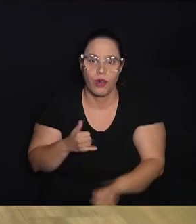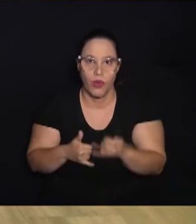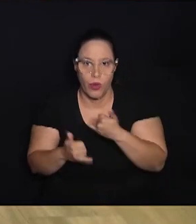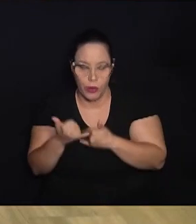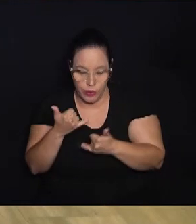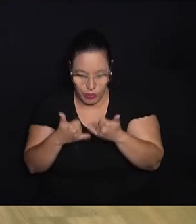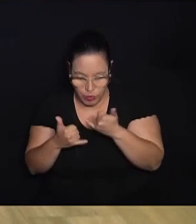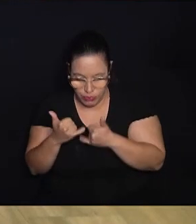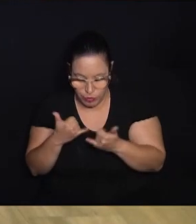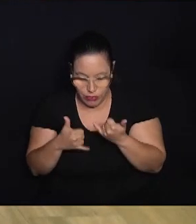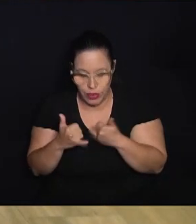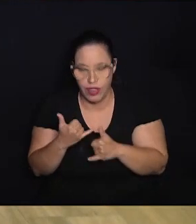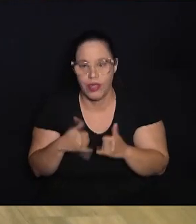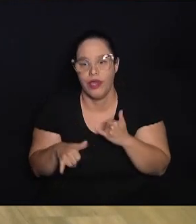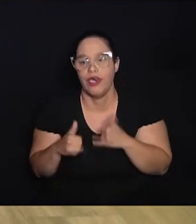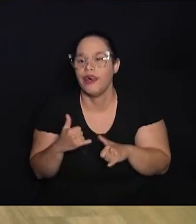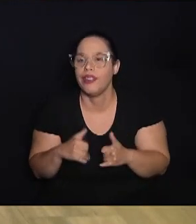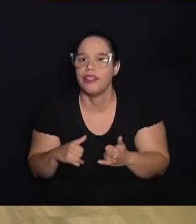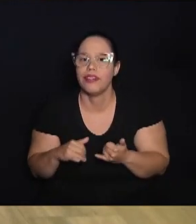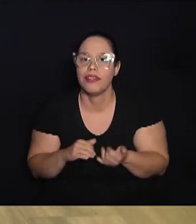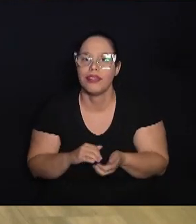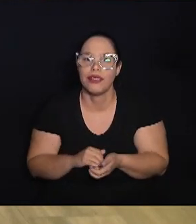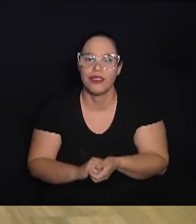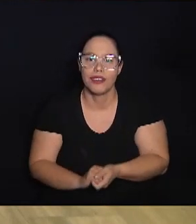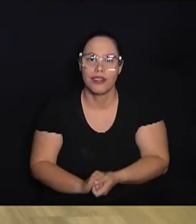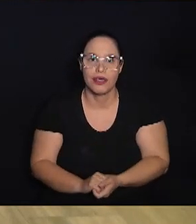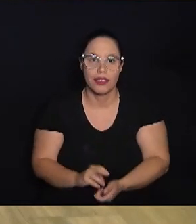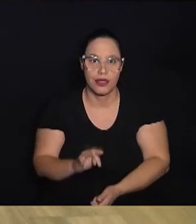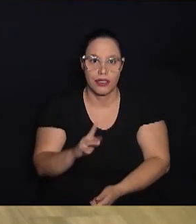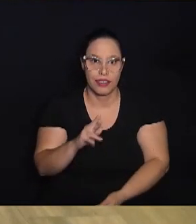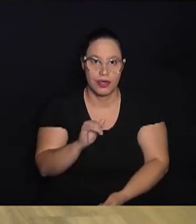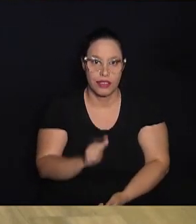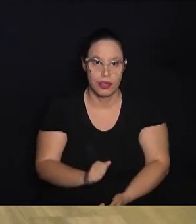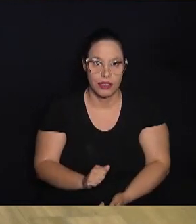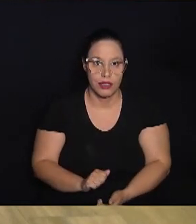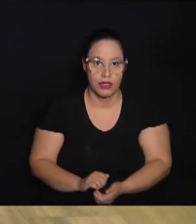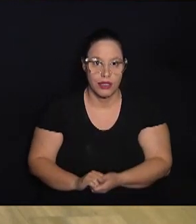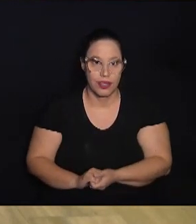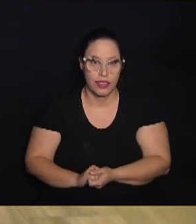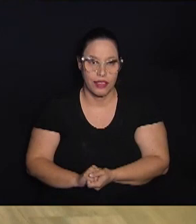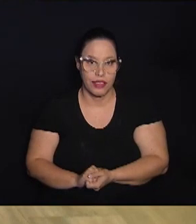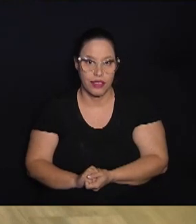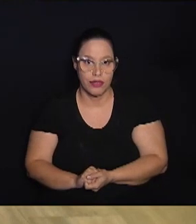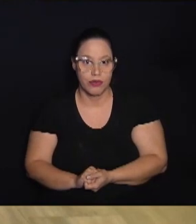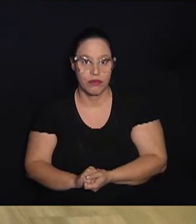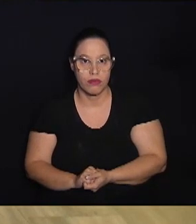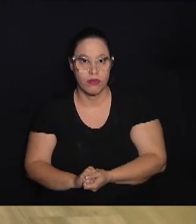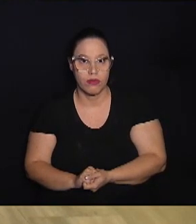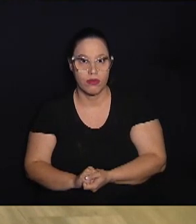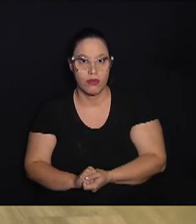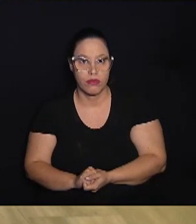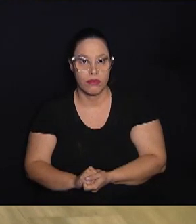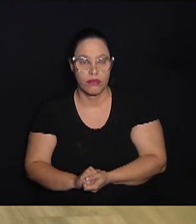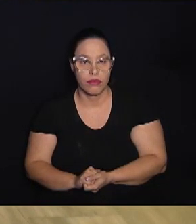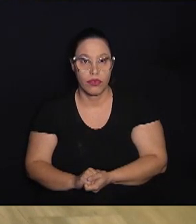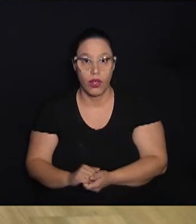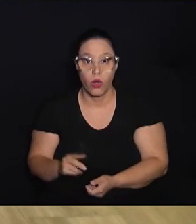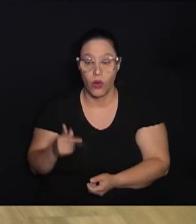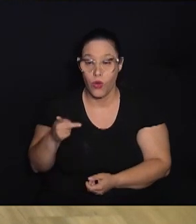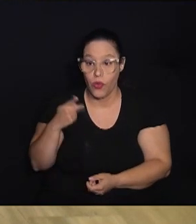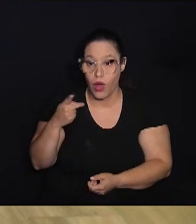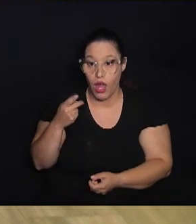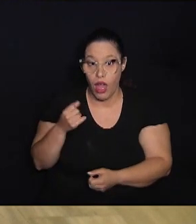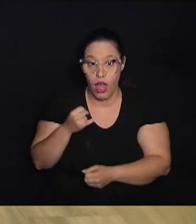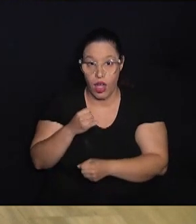juiz no final da da de cada tira né ai é muito bom e E falando em acesso a